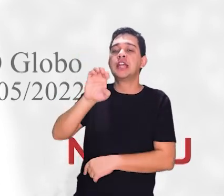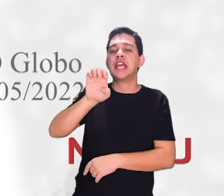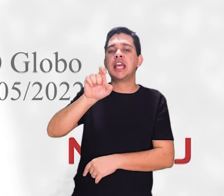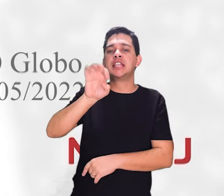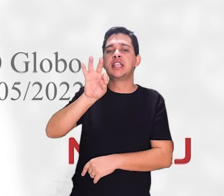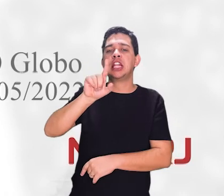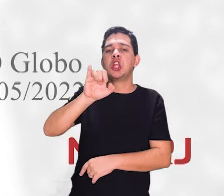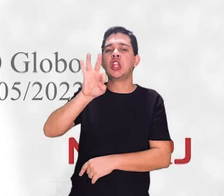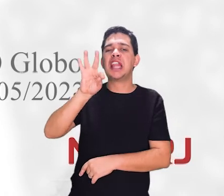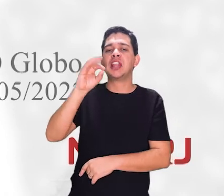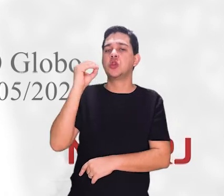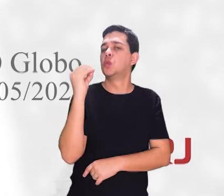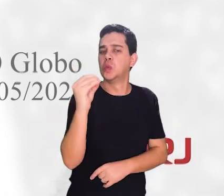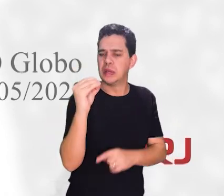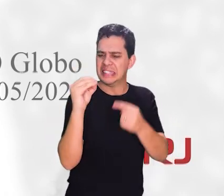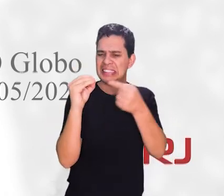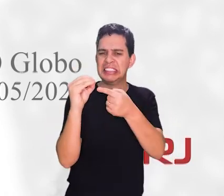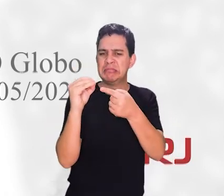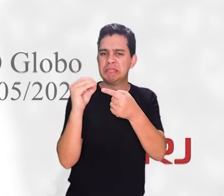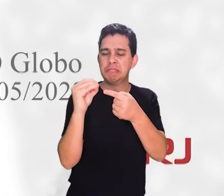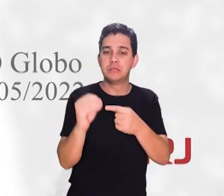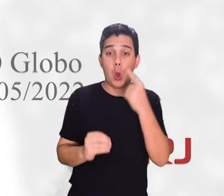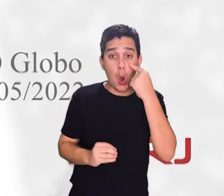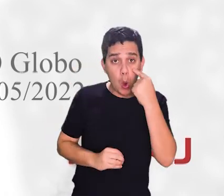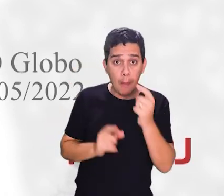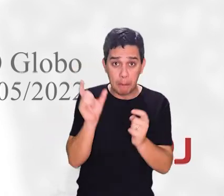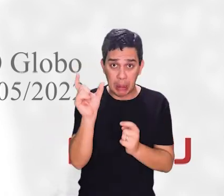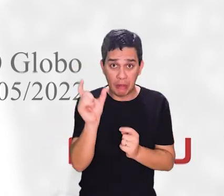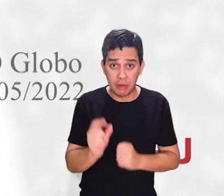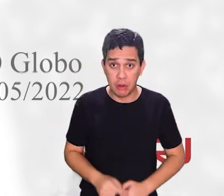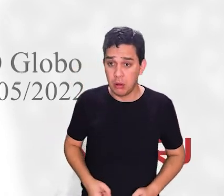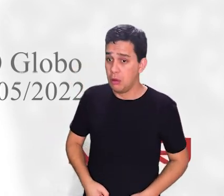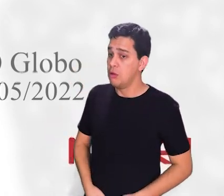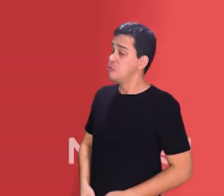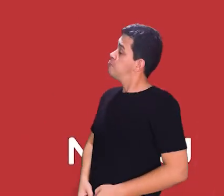Globo, 26 de maio de 2022.